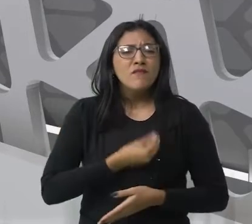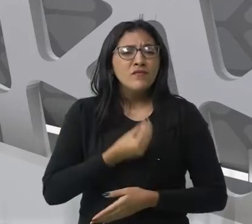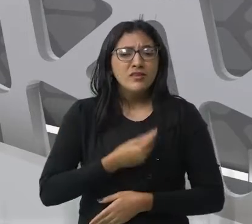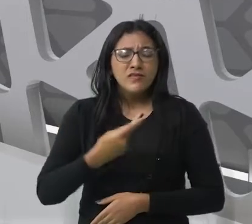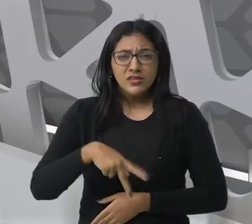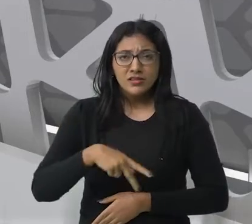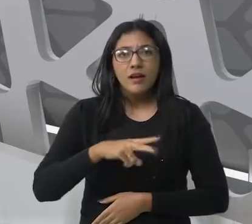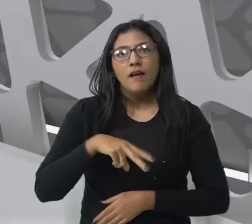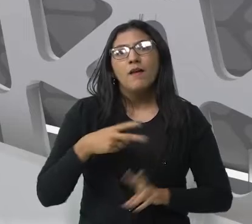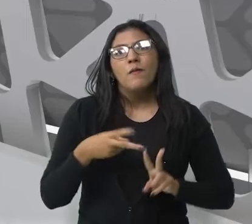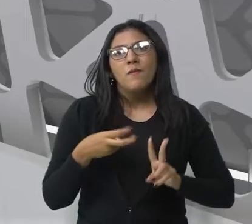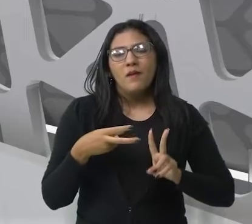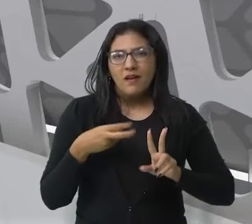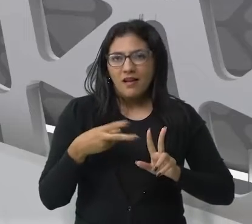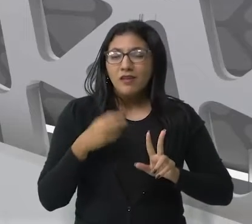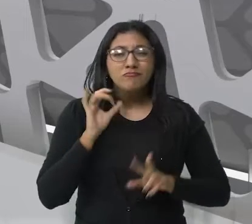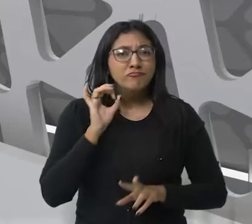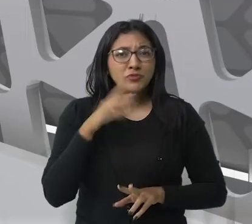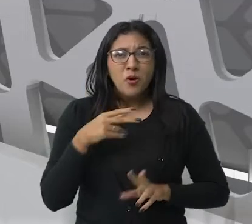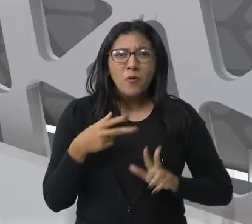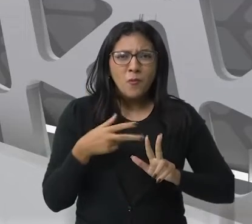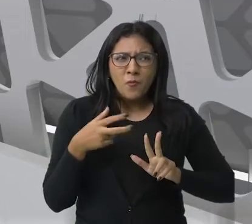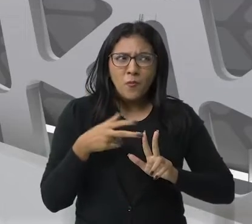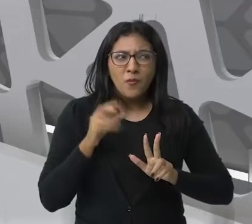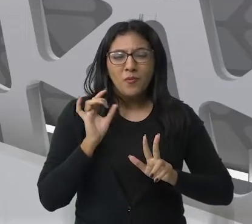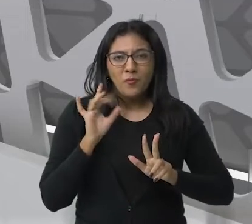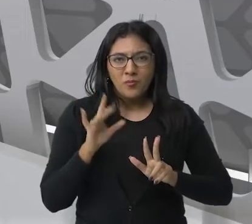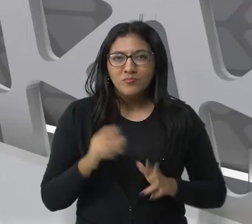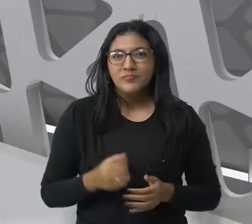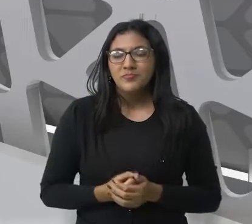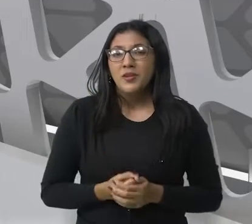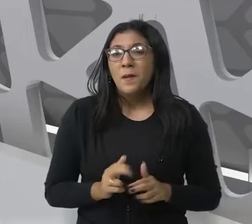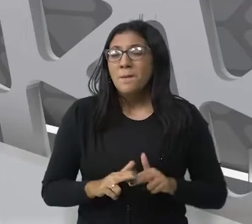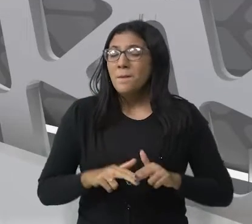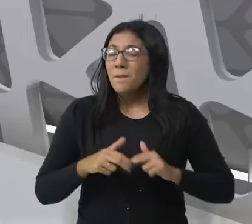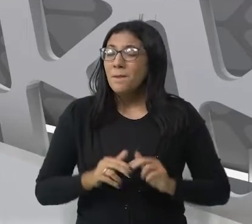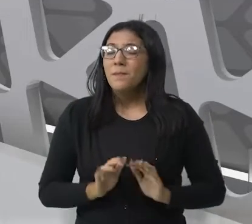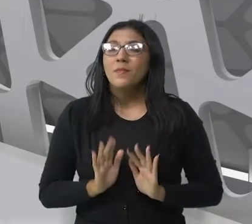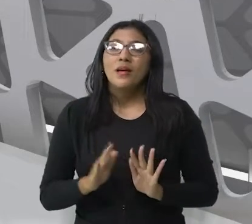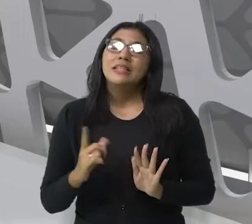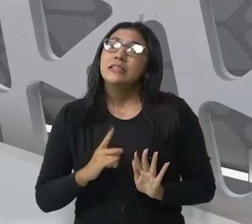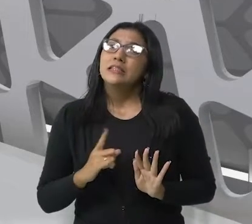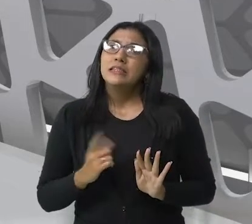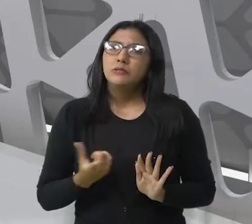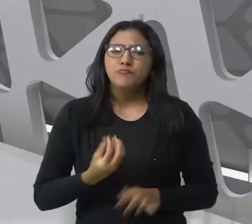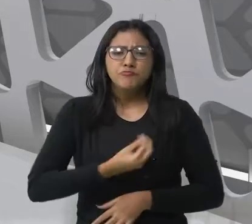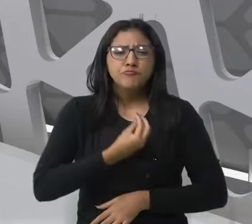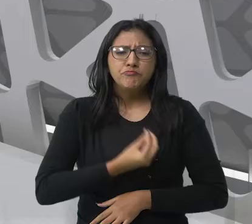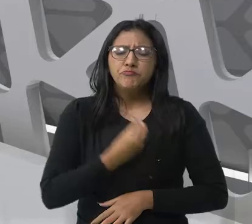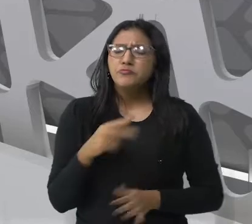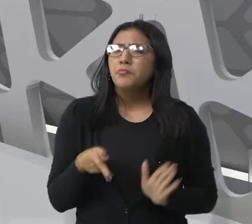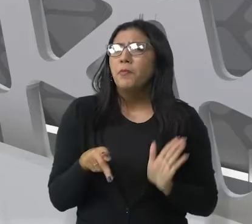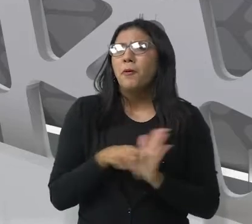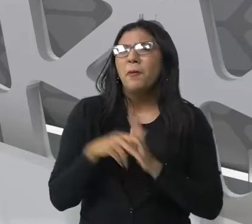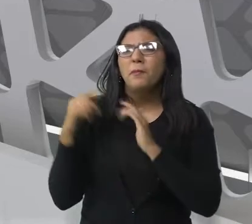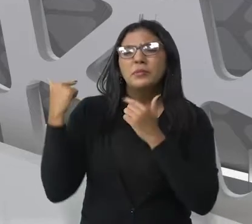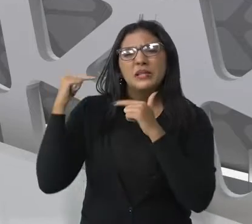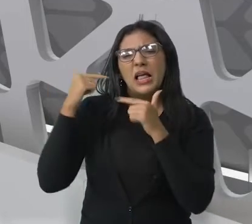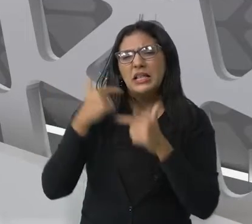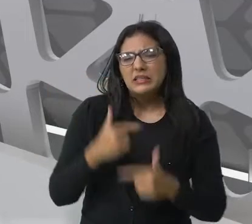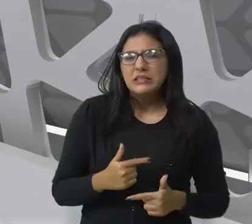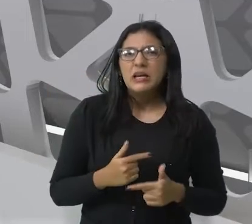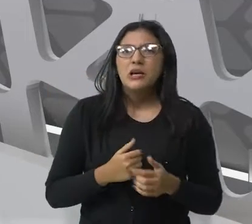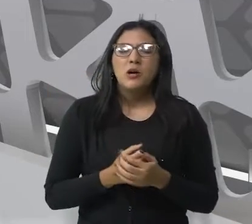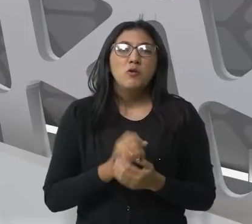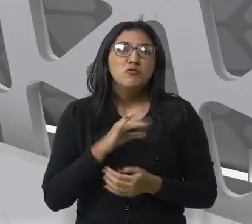os indígenas, somente os indígenas. Porém, eles tinham o seu modo de vida, de realmente